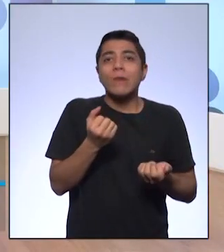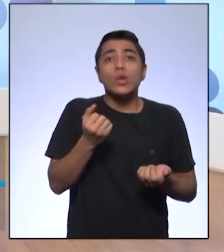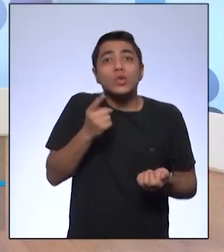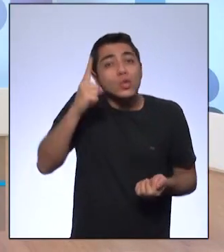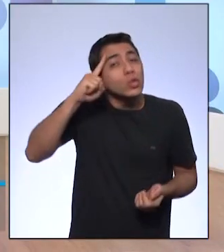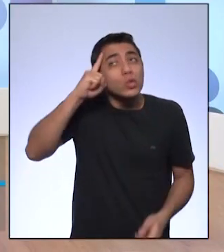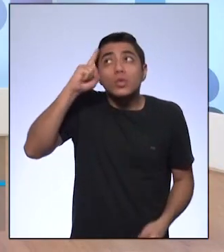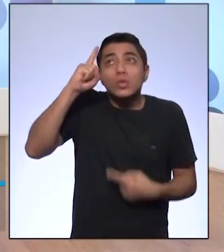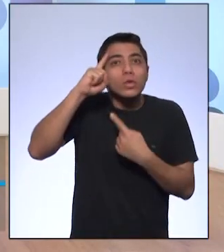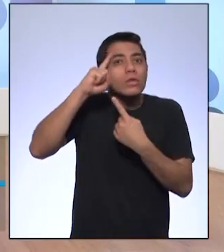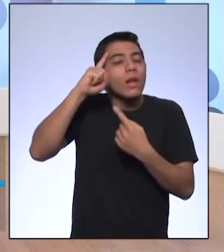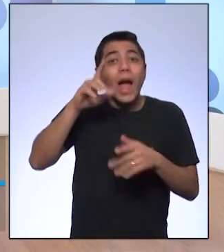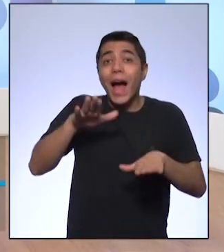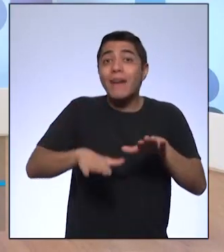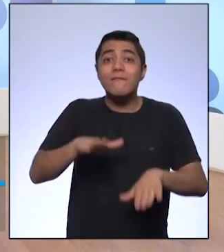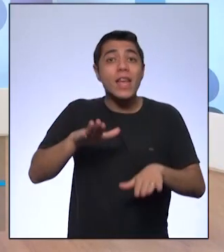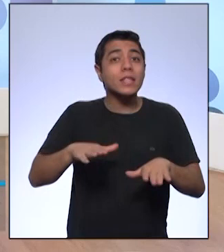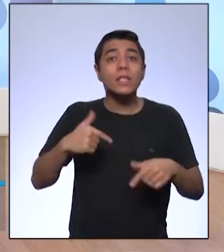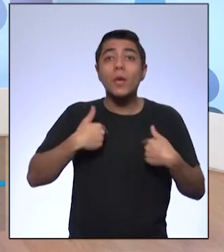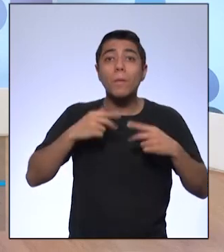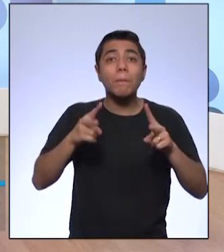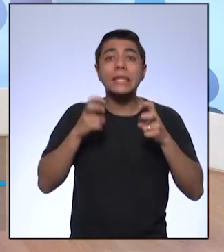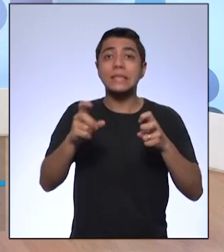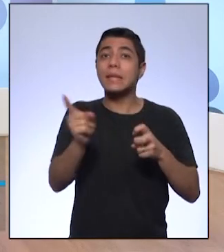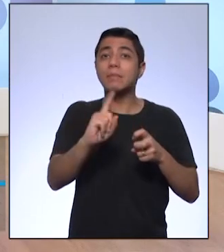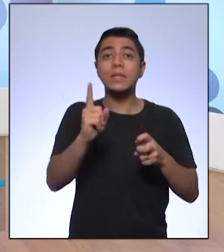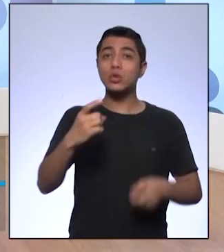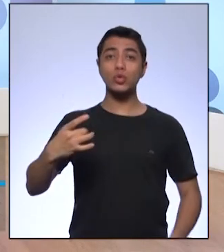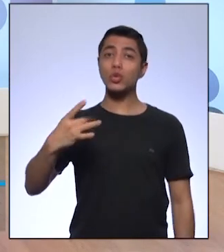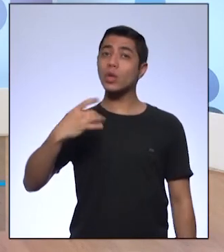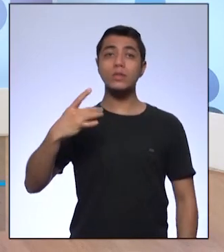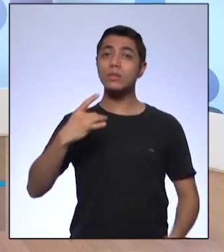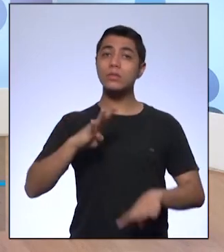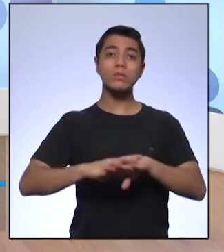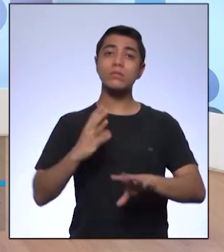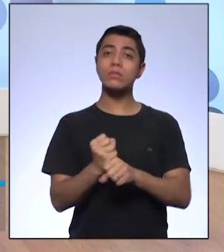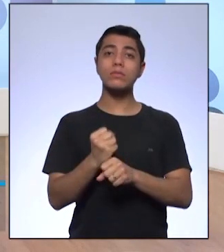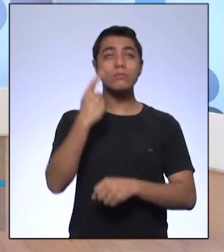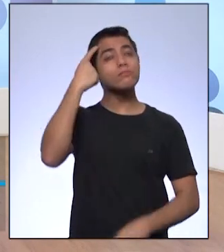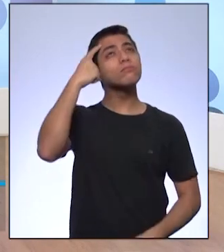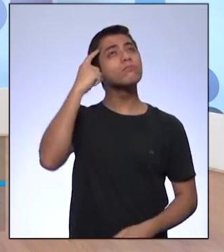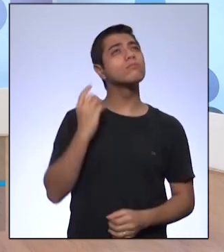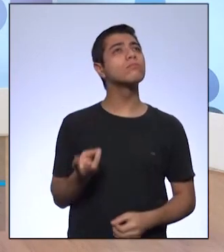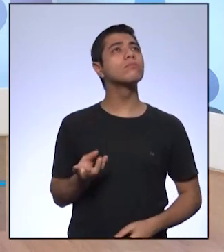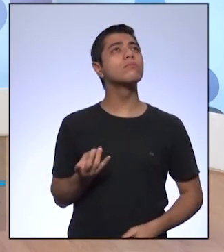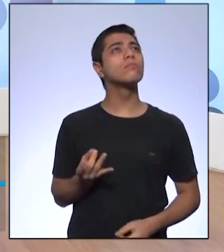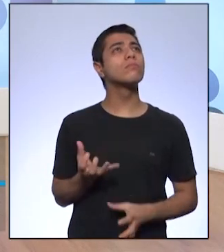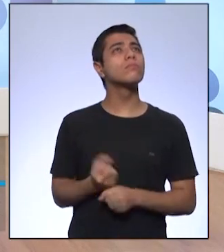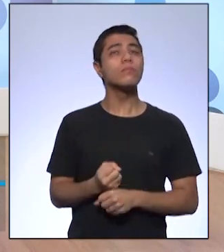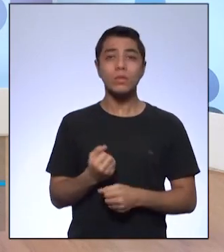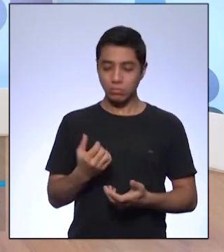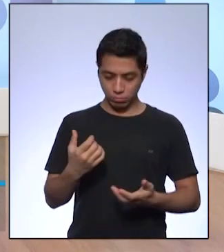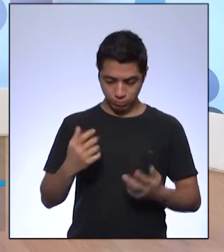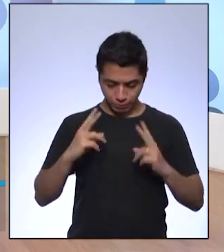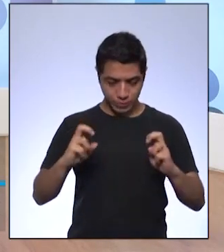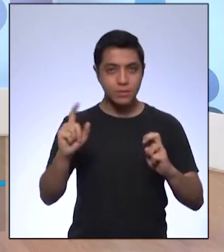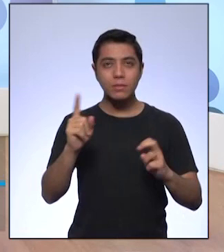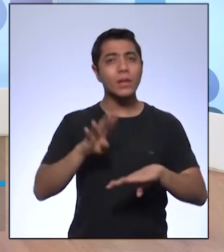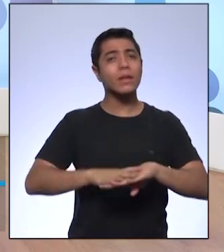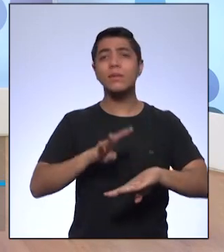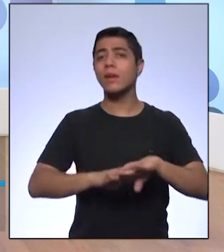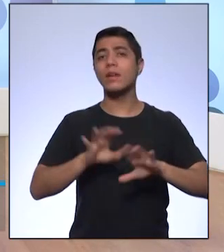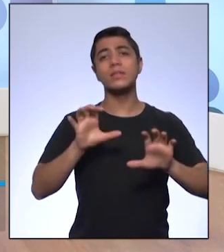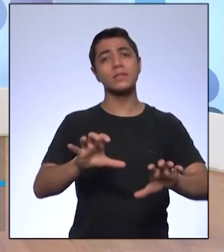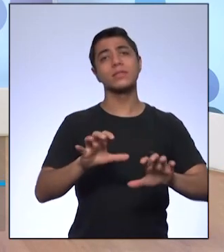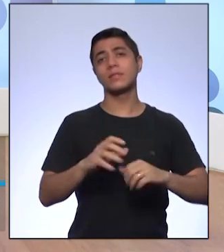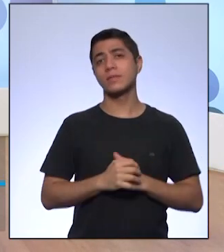seja intuitivamente, sem querer, qualquer coisa, vai acontecer de você fazer esse cálculo. E até trabalhar isso, que a gente vai linkar aqui